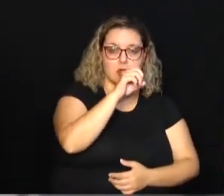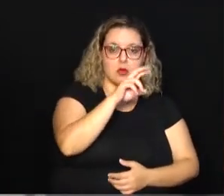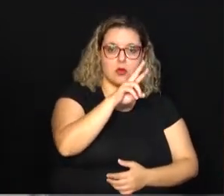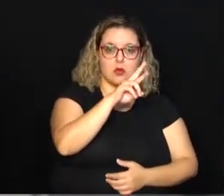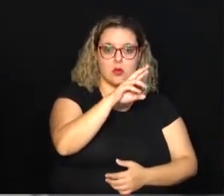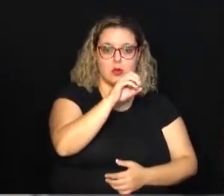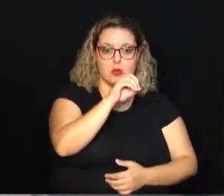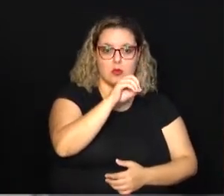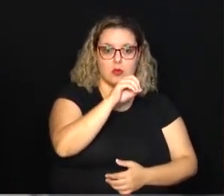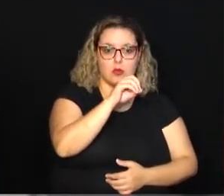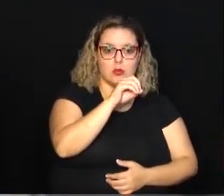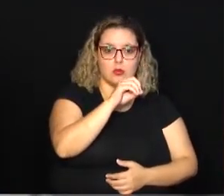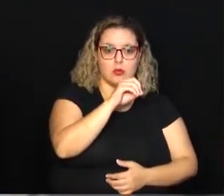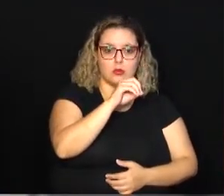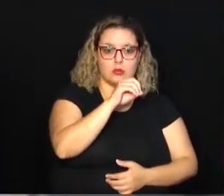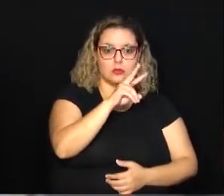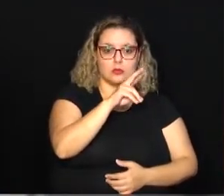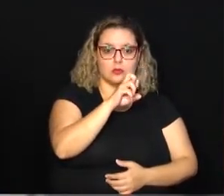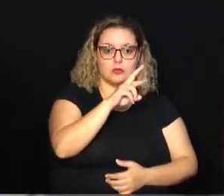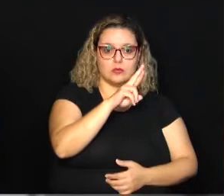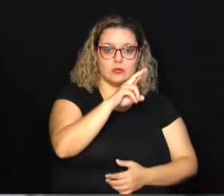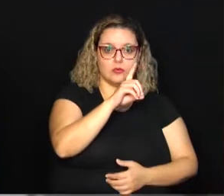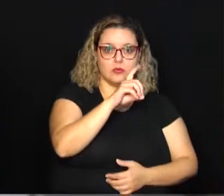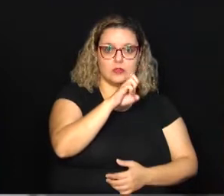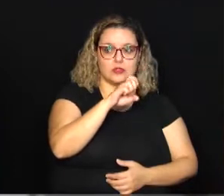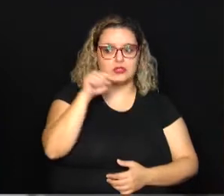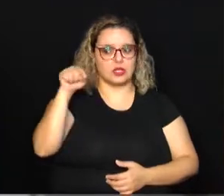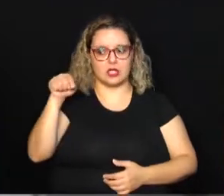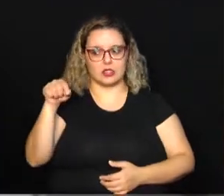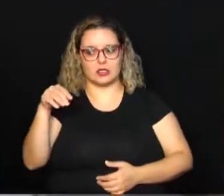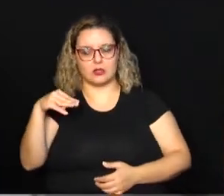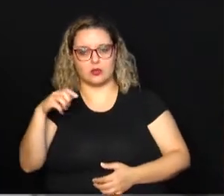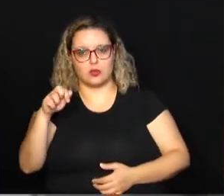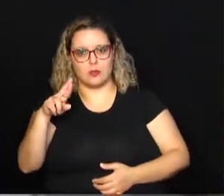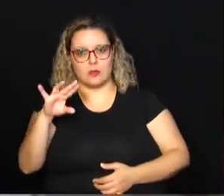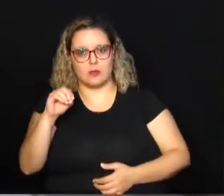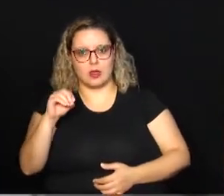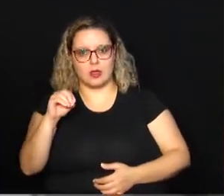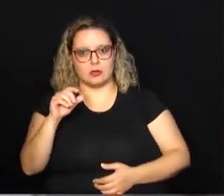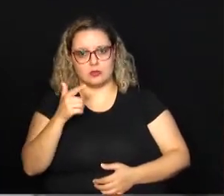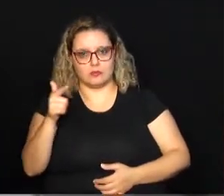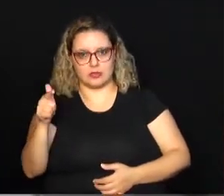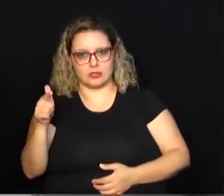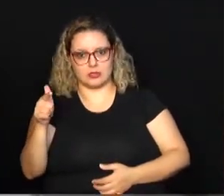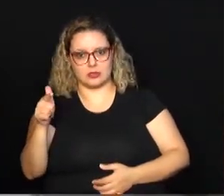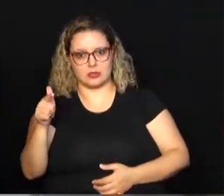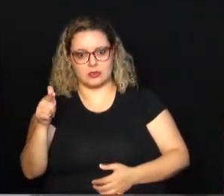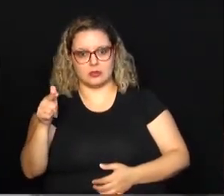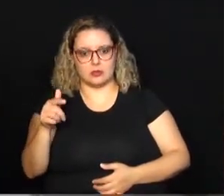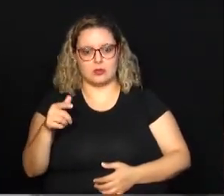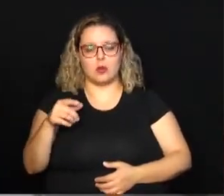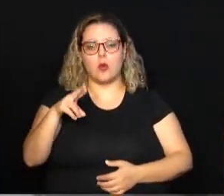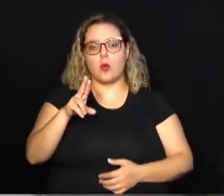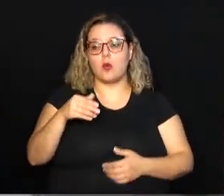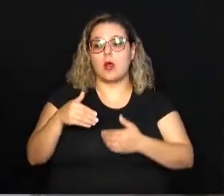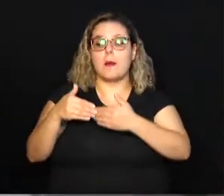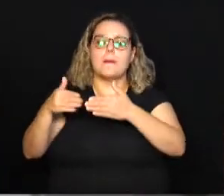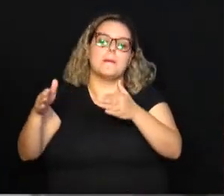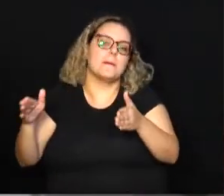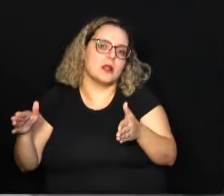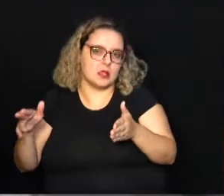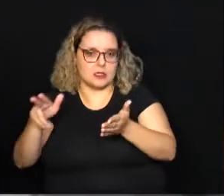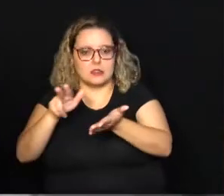Gatti, nós não vamos ter essa disponibilidade? Como é que o senhor está planejando isso em outras unidades? Ou a ampliação, né,